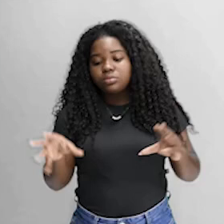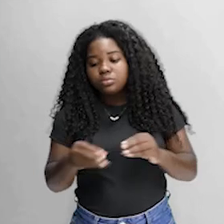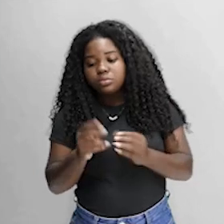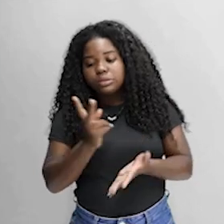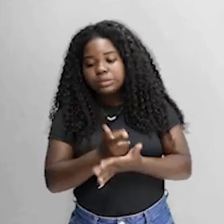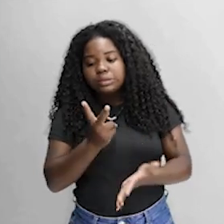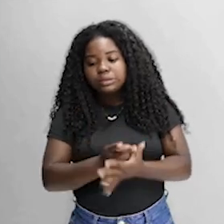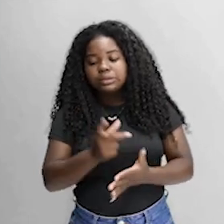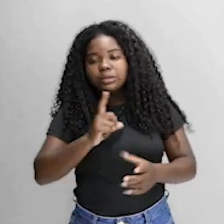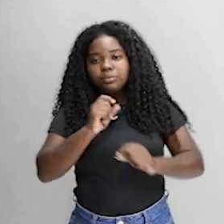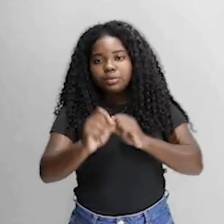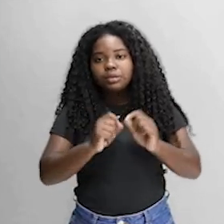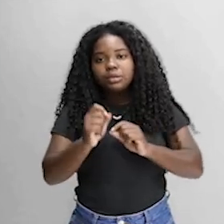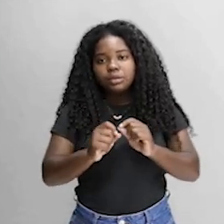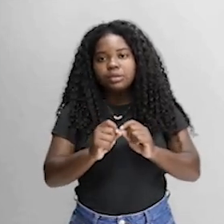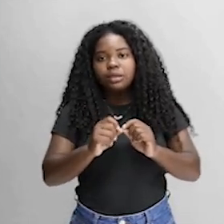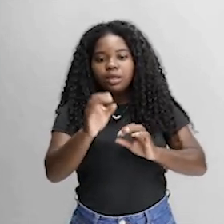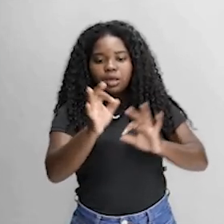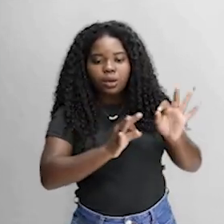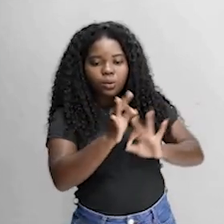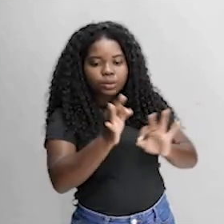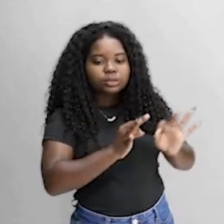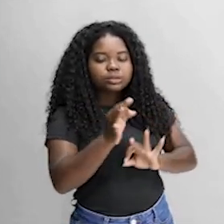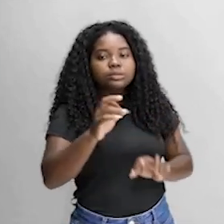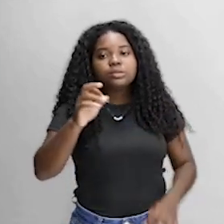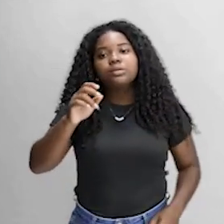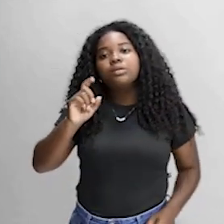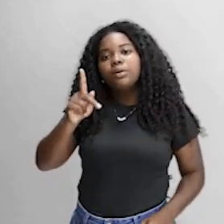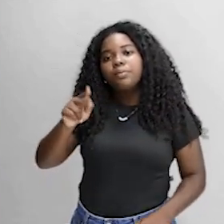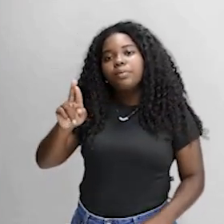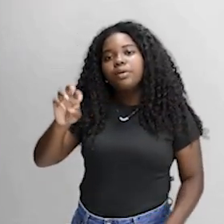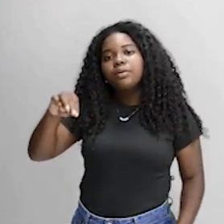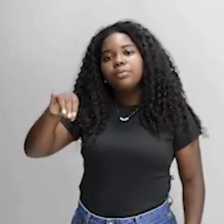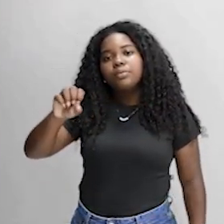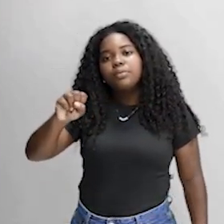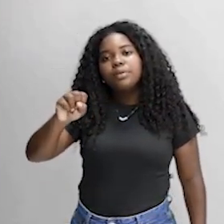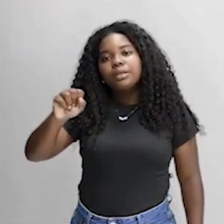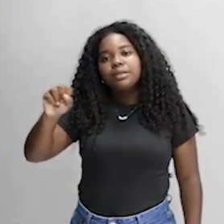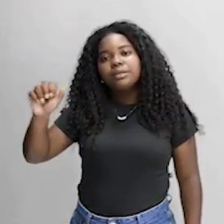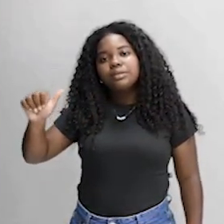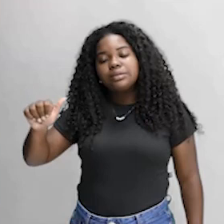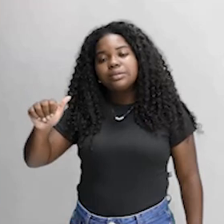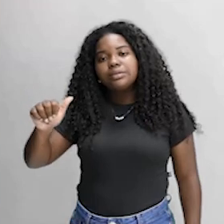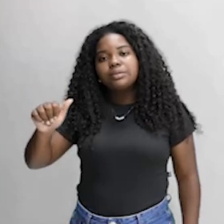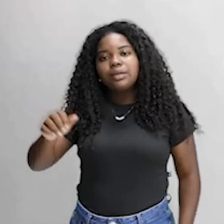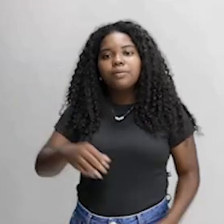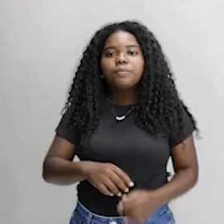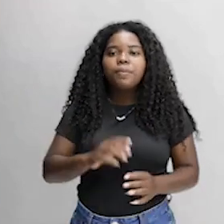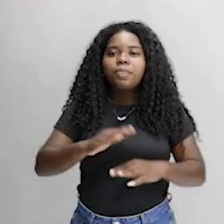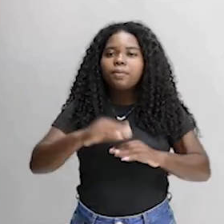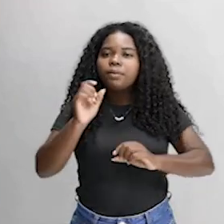da premissa mais fraca. Olha só. A conclusão,